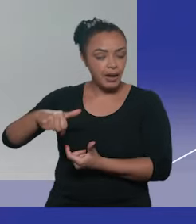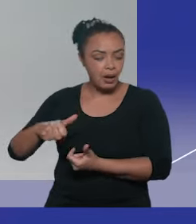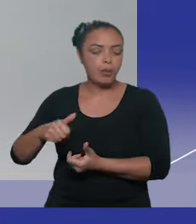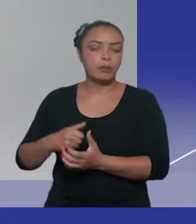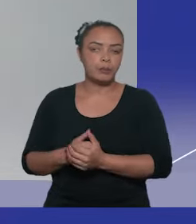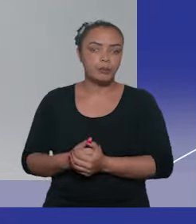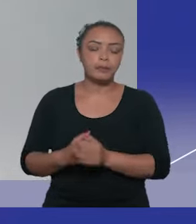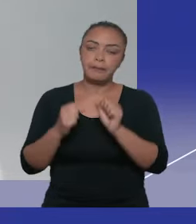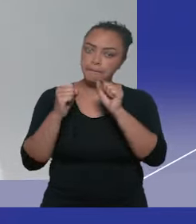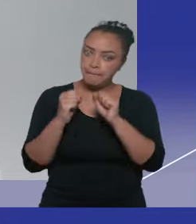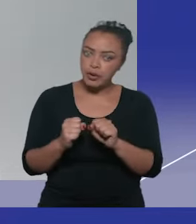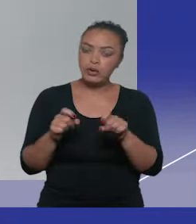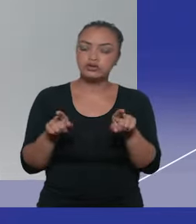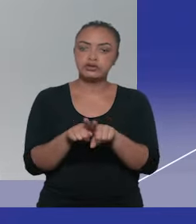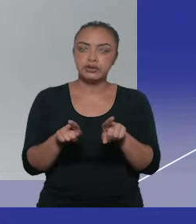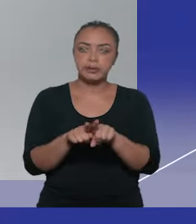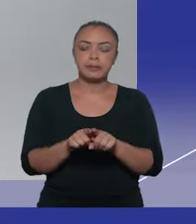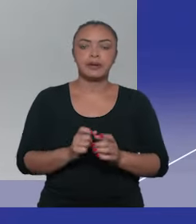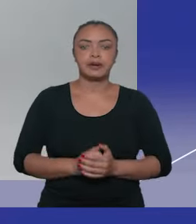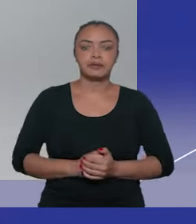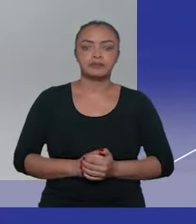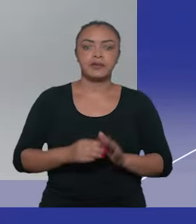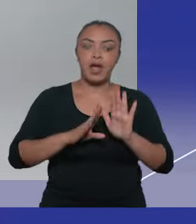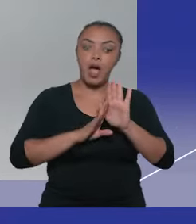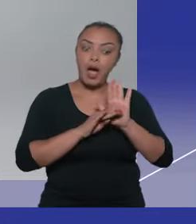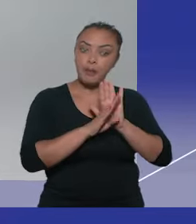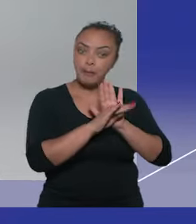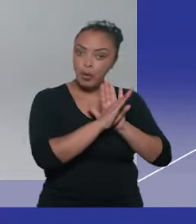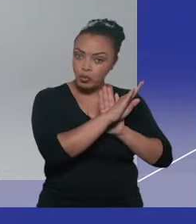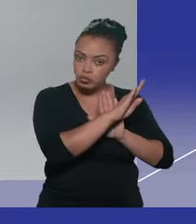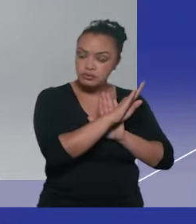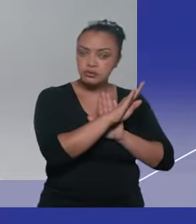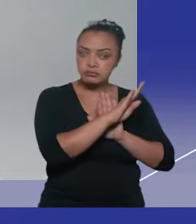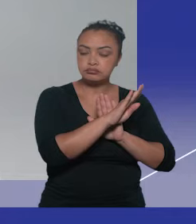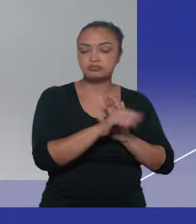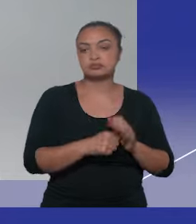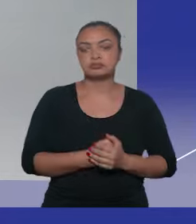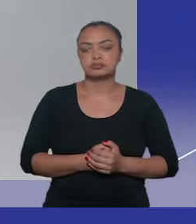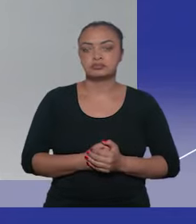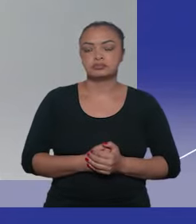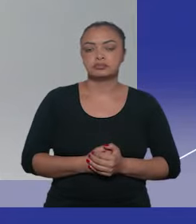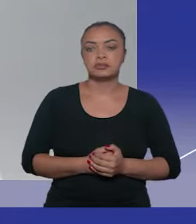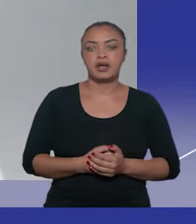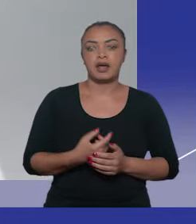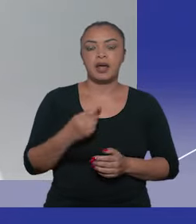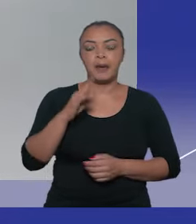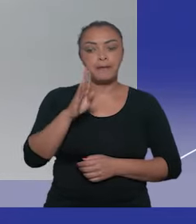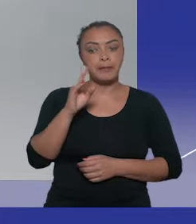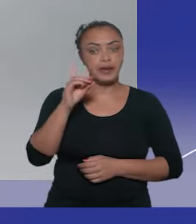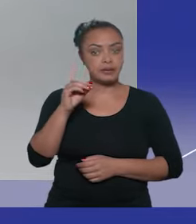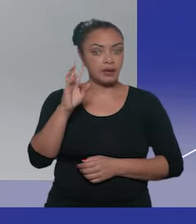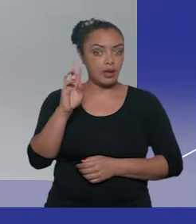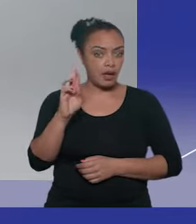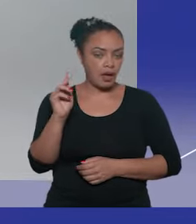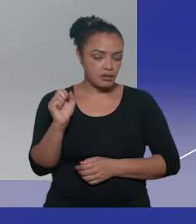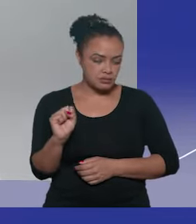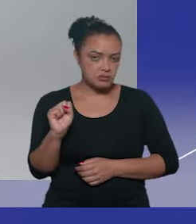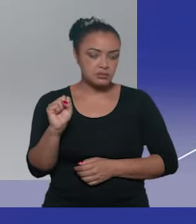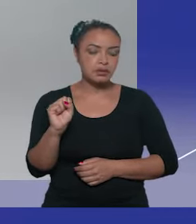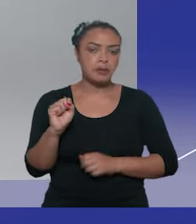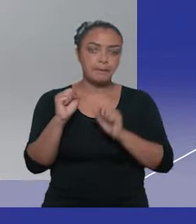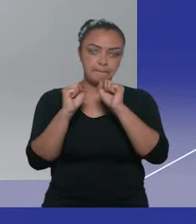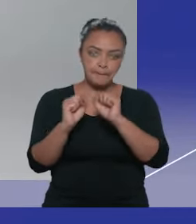várias estratégias internacionais, globais. O investidor também pode investir via a Bolsa aqui no